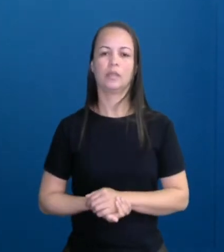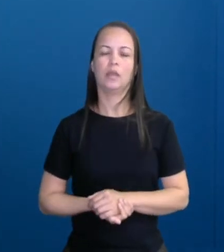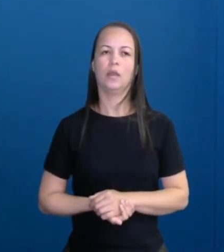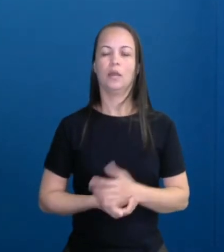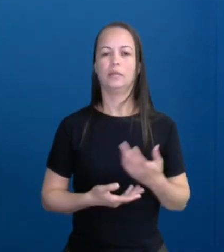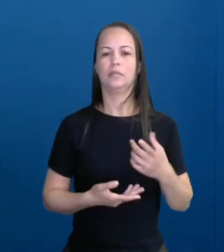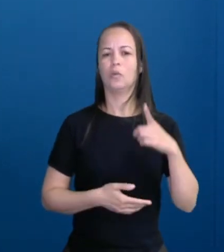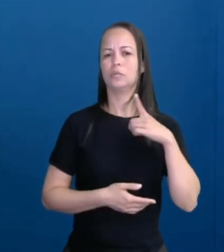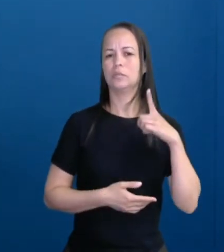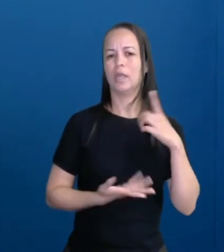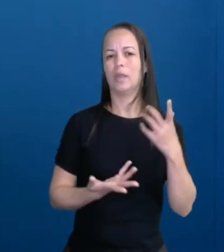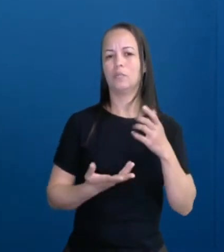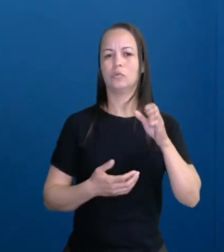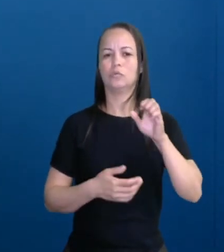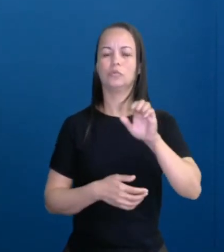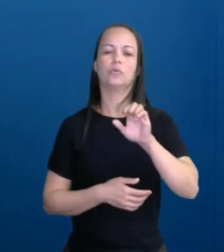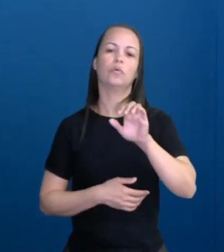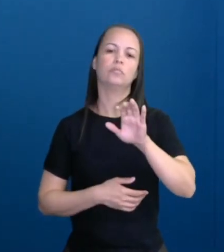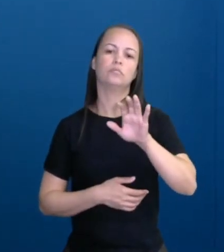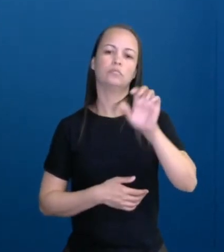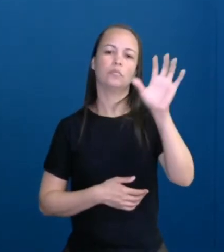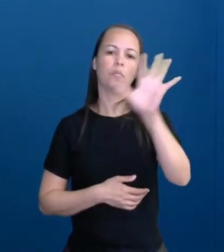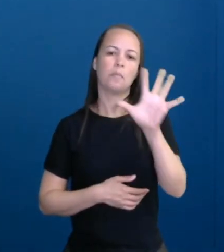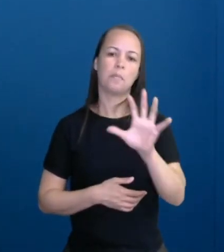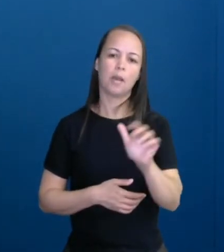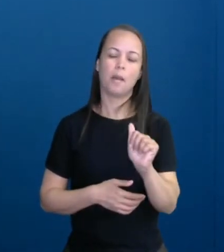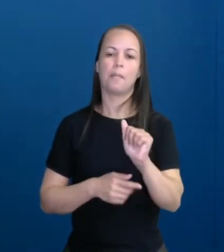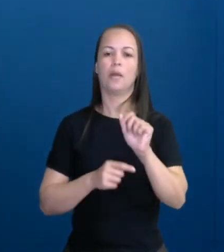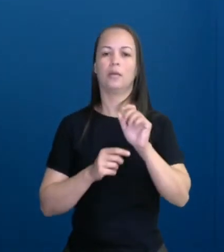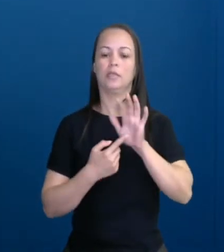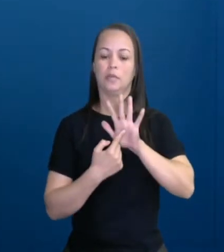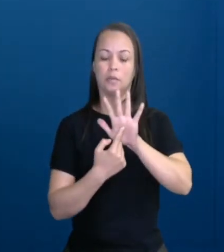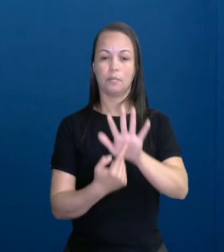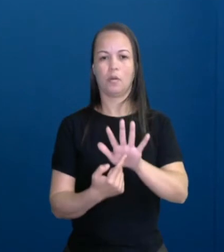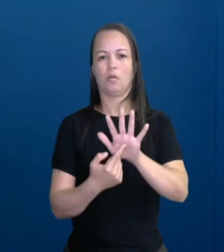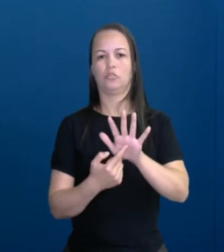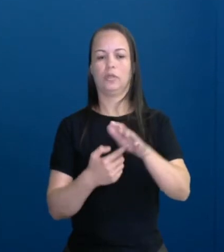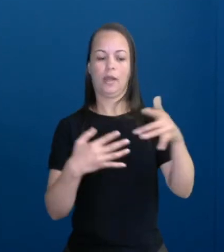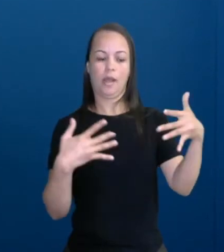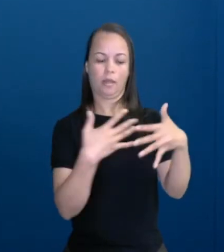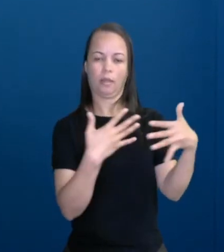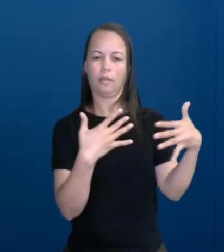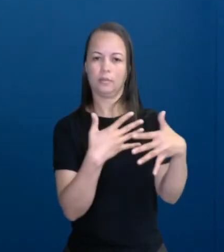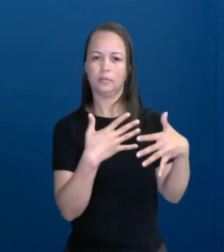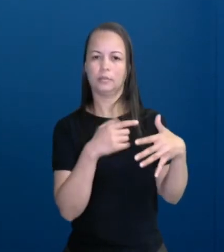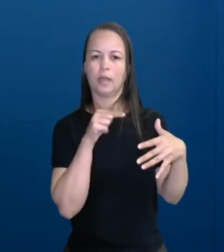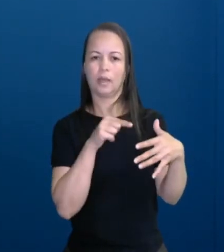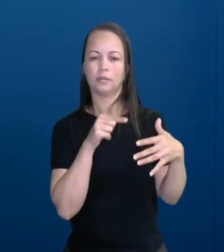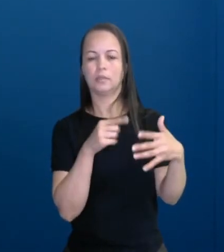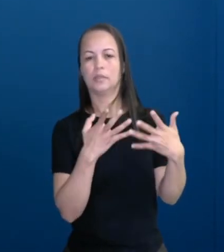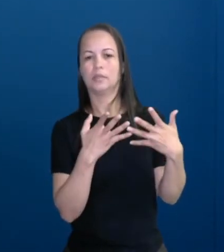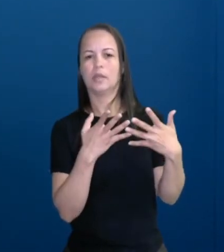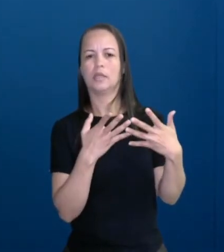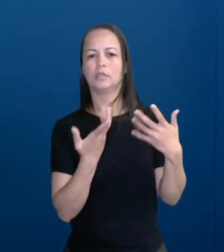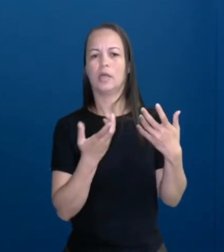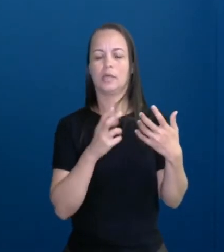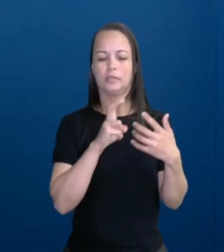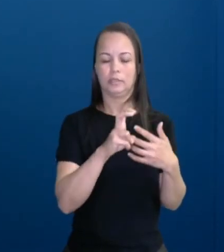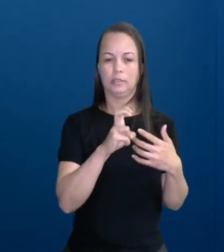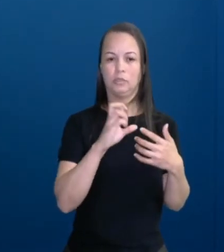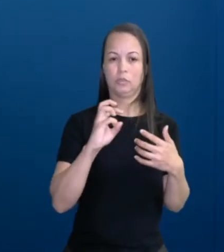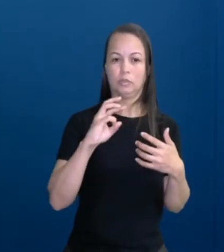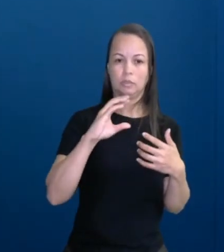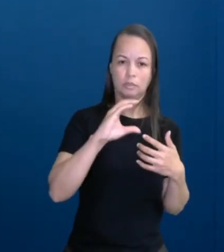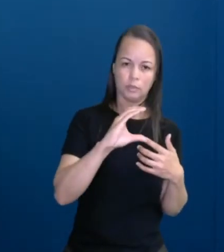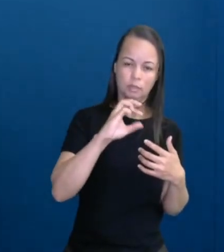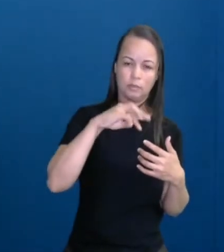um mapa, né? E mostra que a cidade está localizada a 5 centímetros de outra.